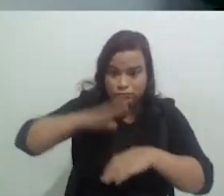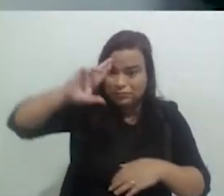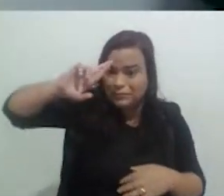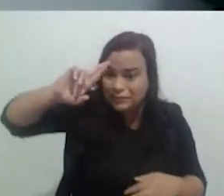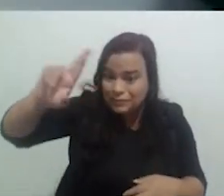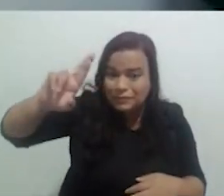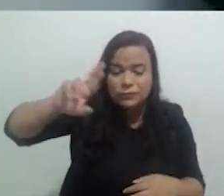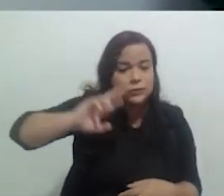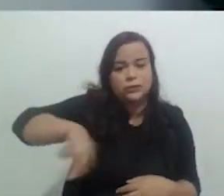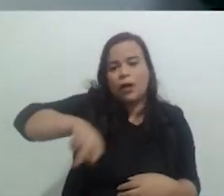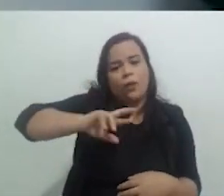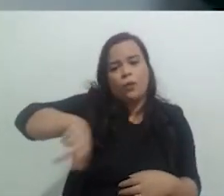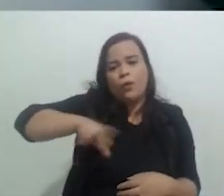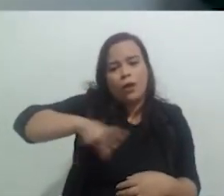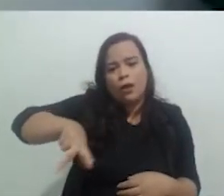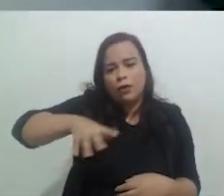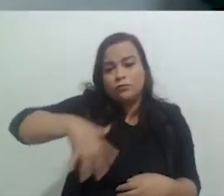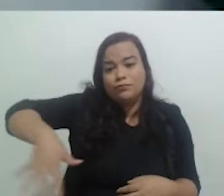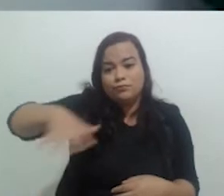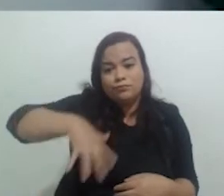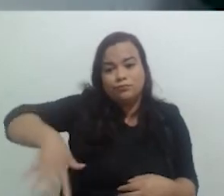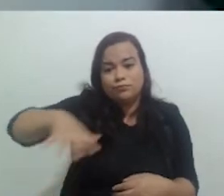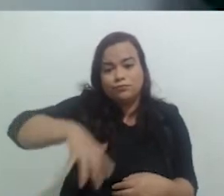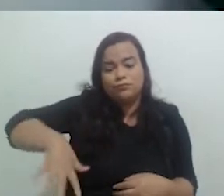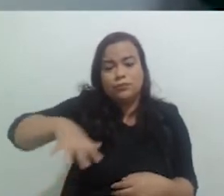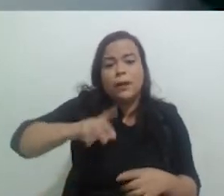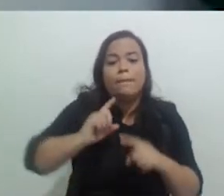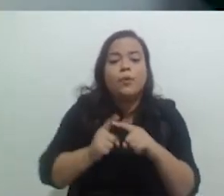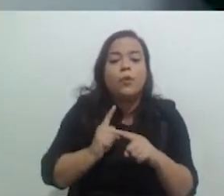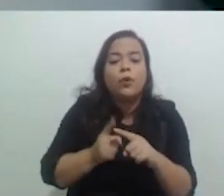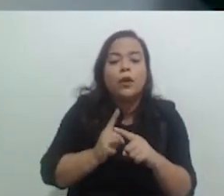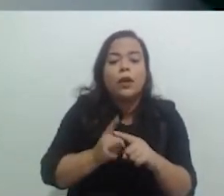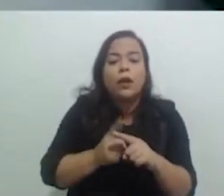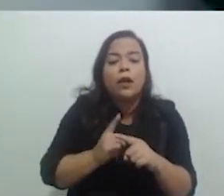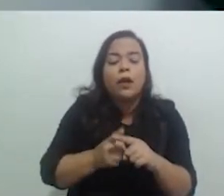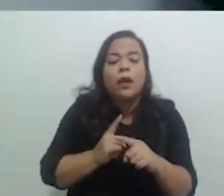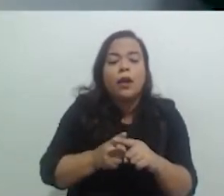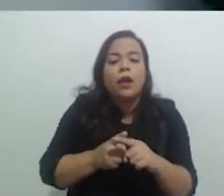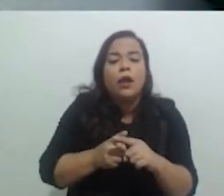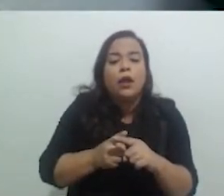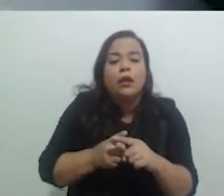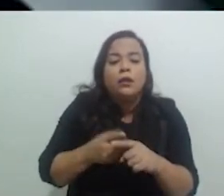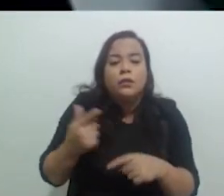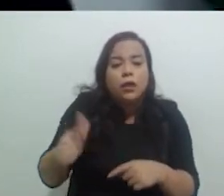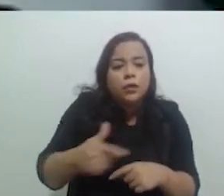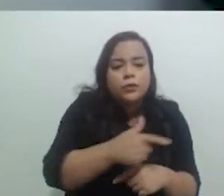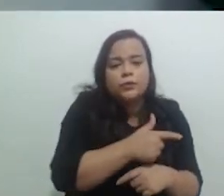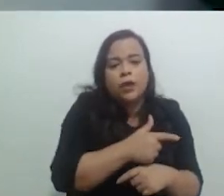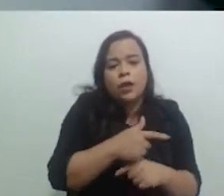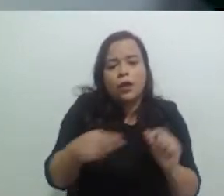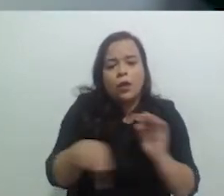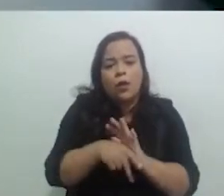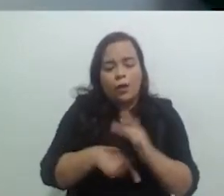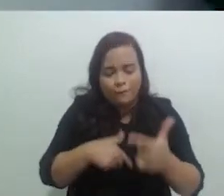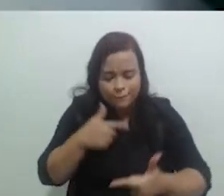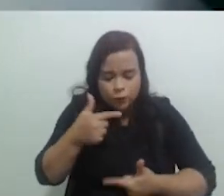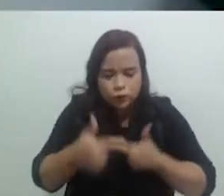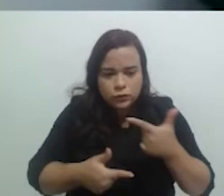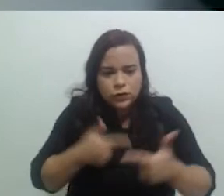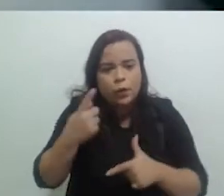de foro, porque o fato não foi decorrente do exercício da função, então o Ministério Público tem